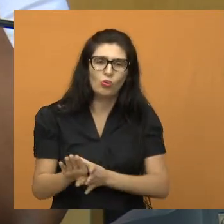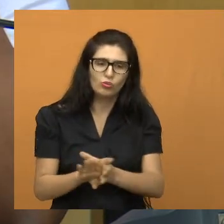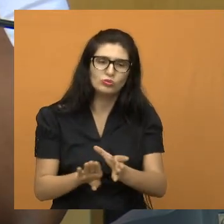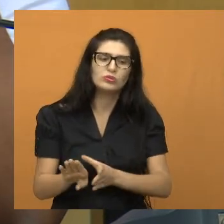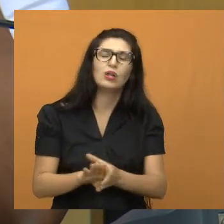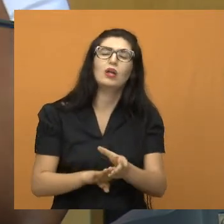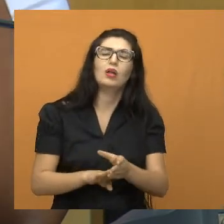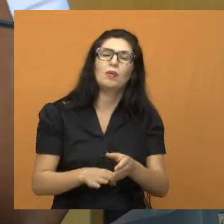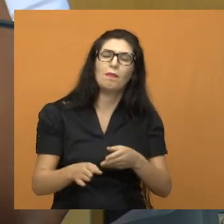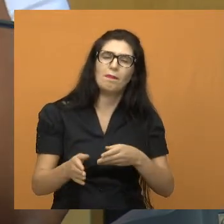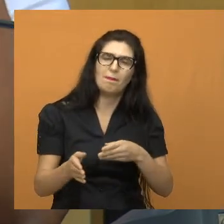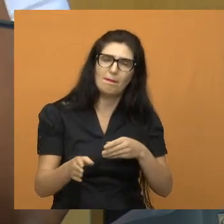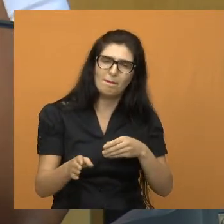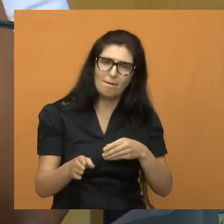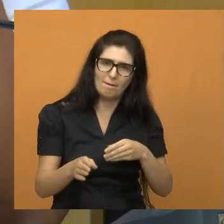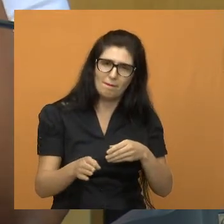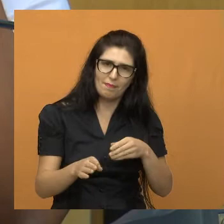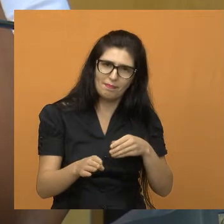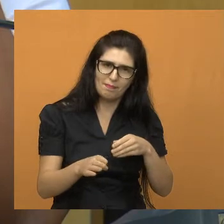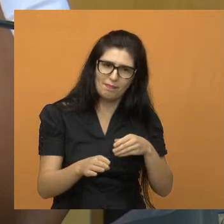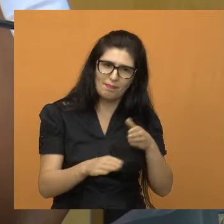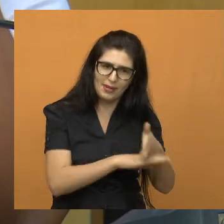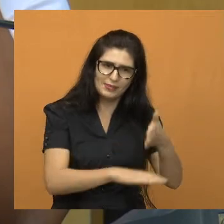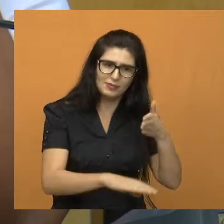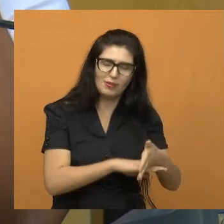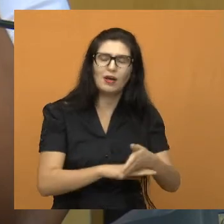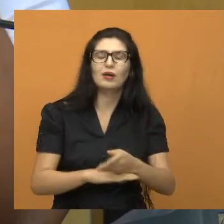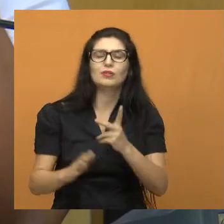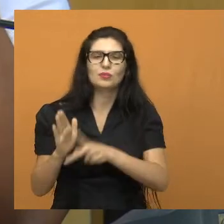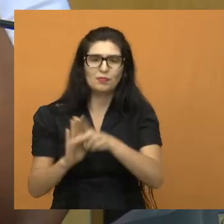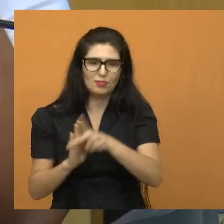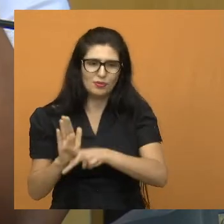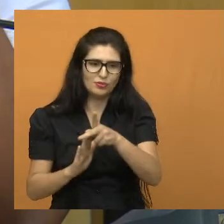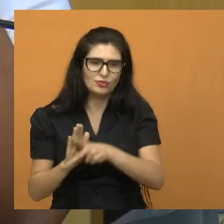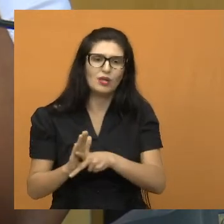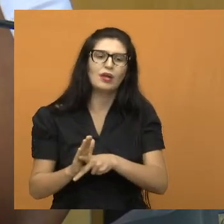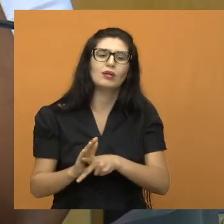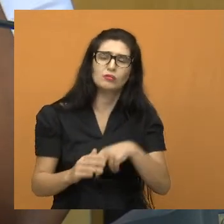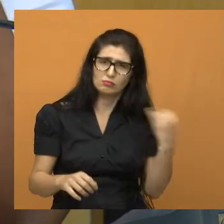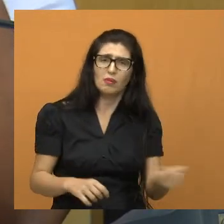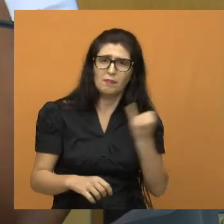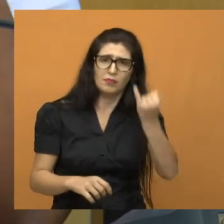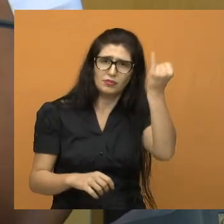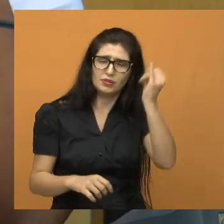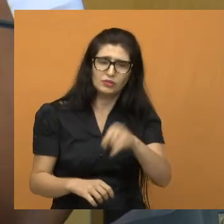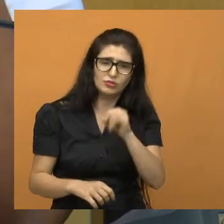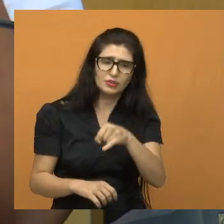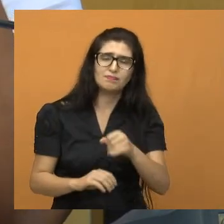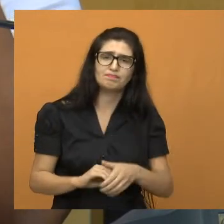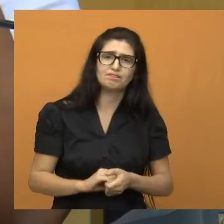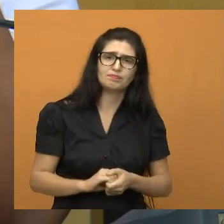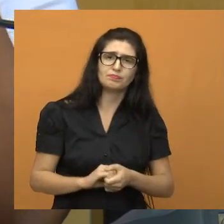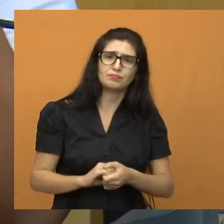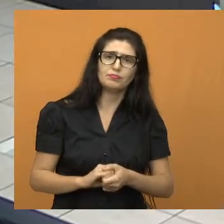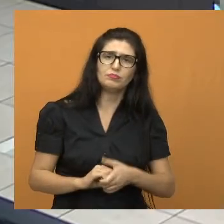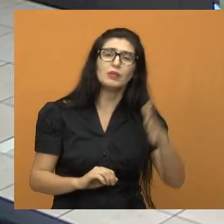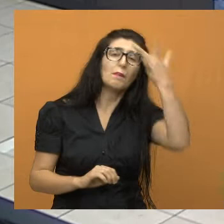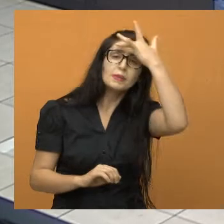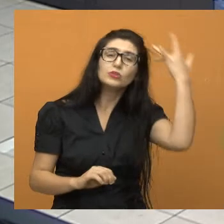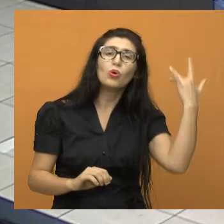nos apropriar dos conselhos público, é muito importante. Quem que levantou ali?